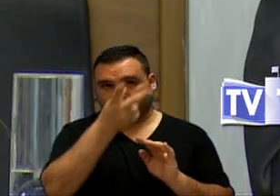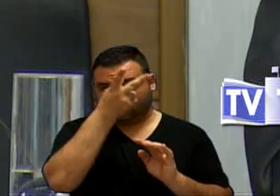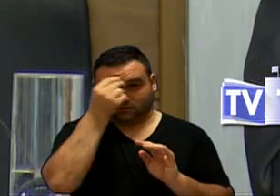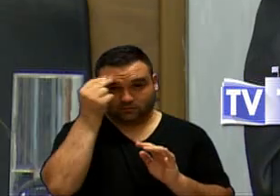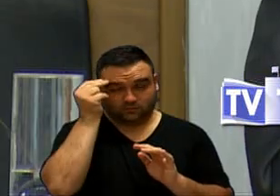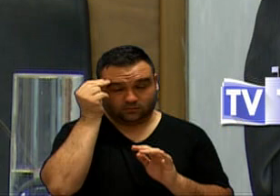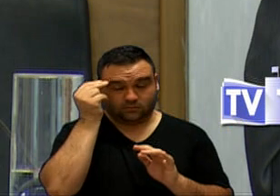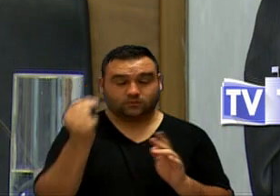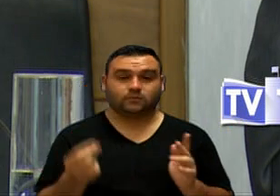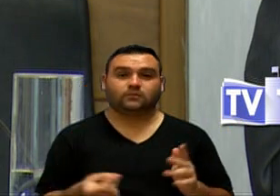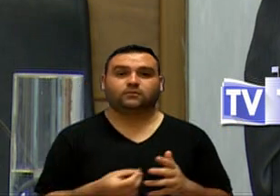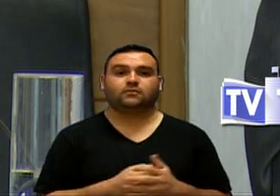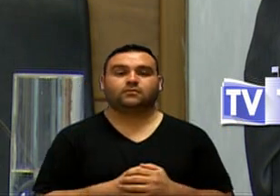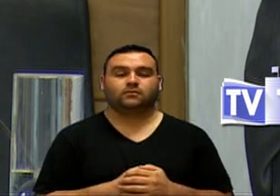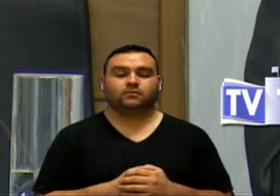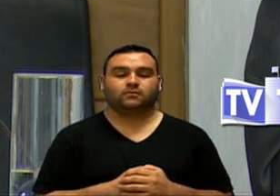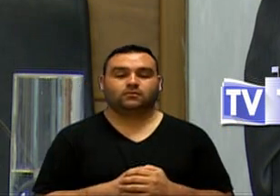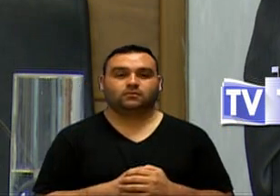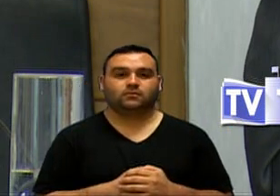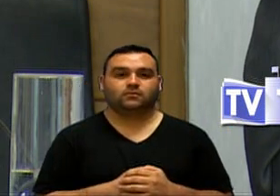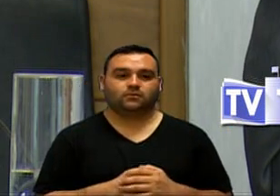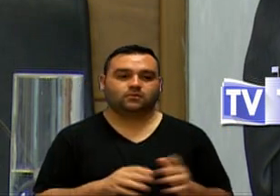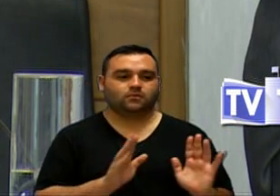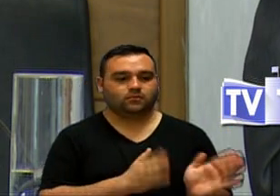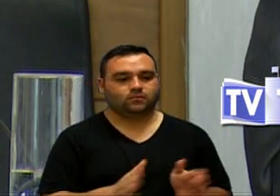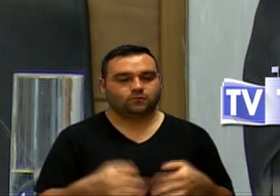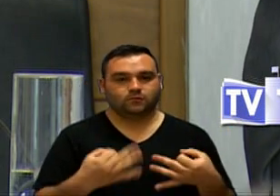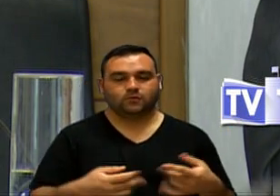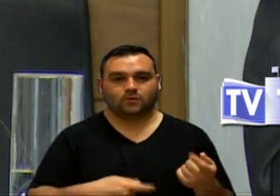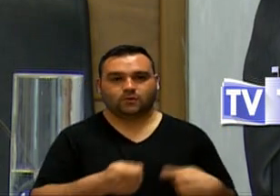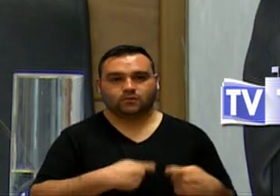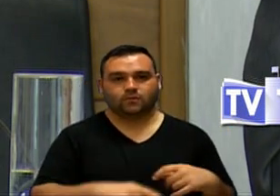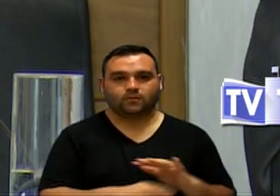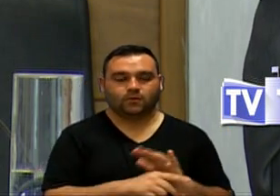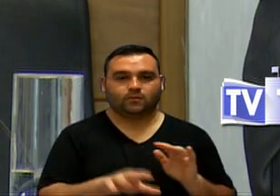Executivo. Organiza a estrutura administrativa do Serviço Autônomo de Água e...